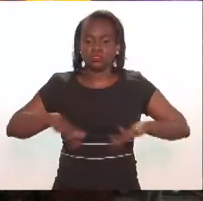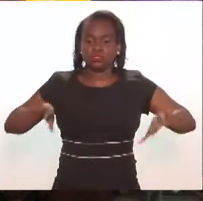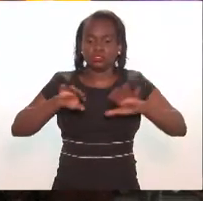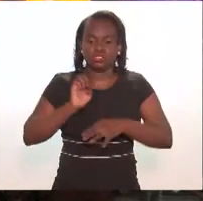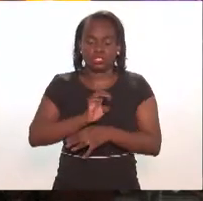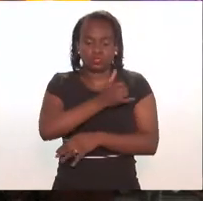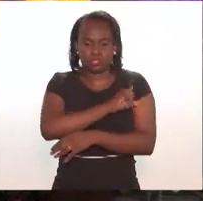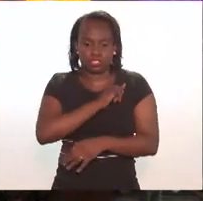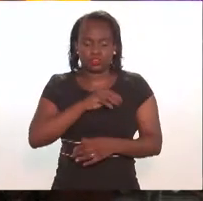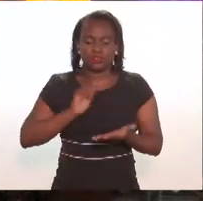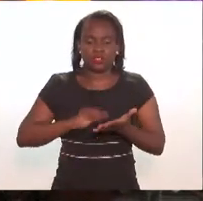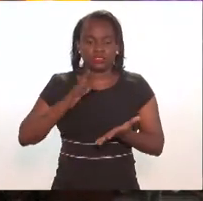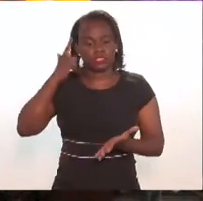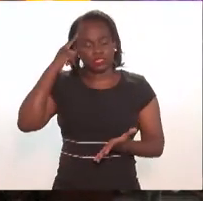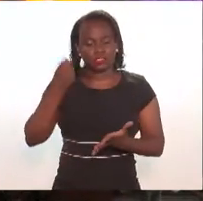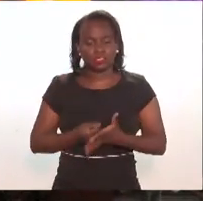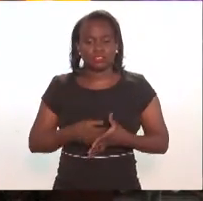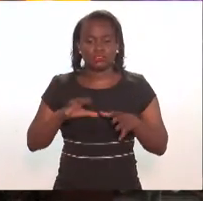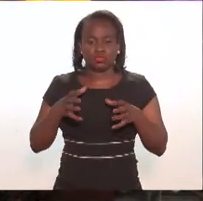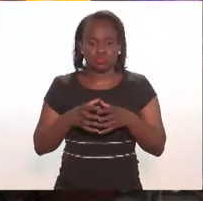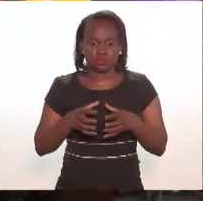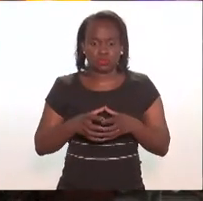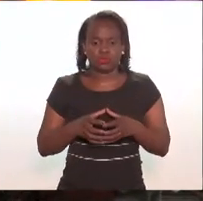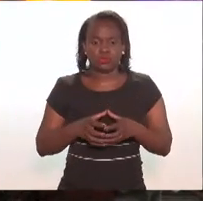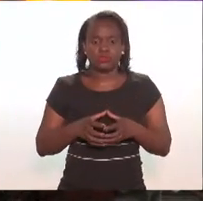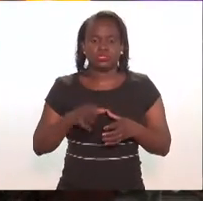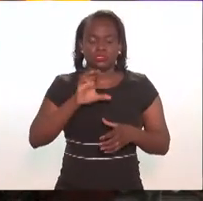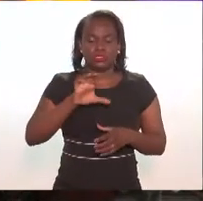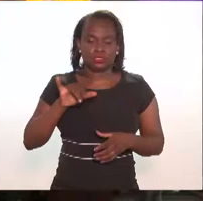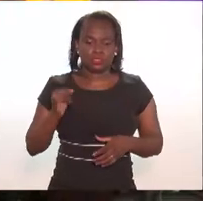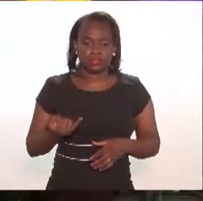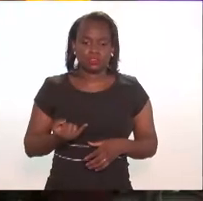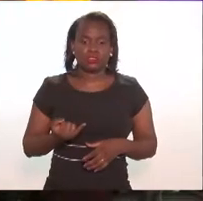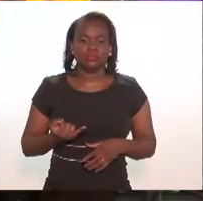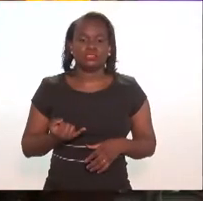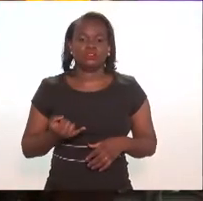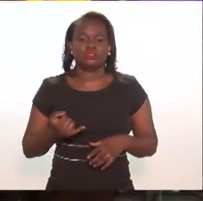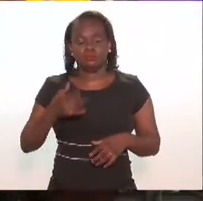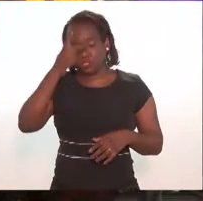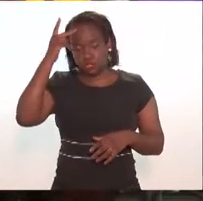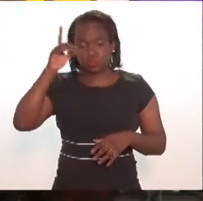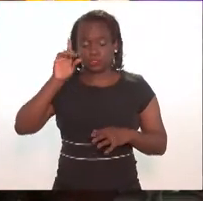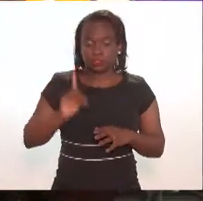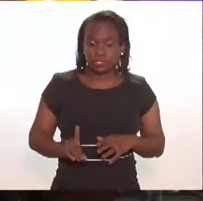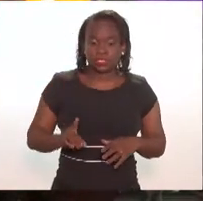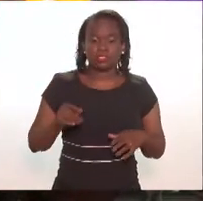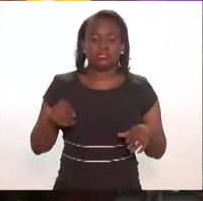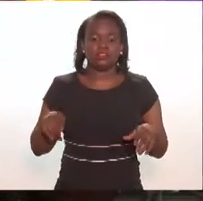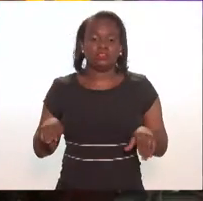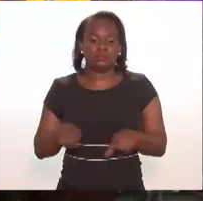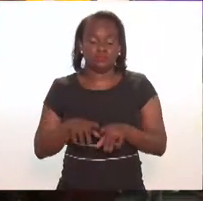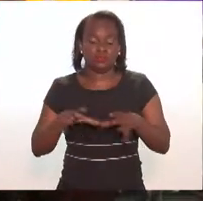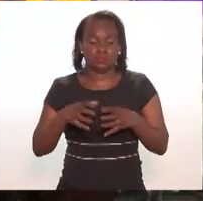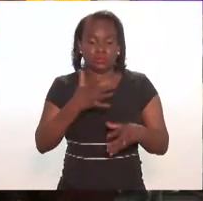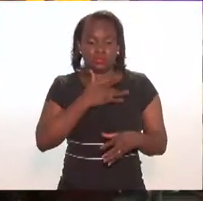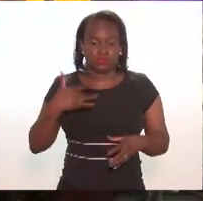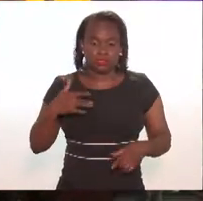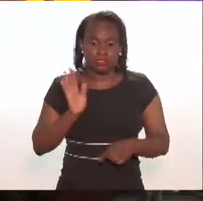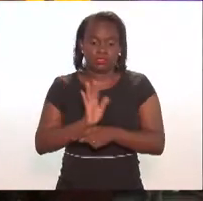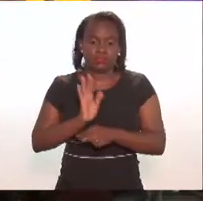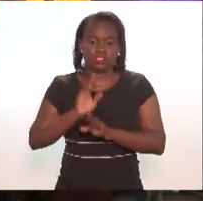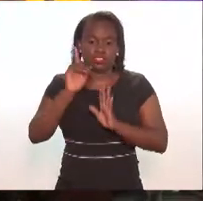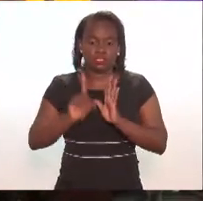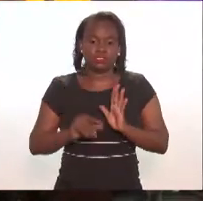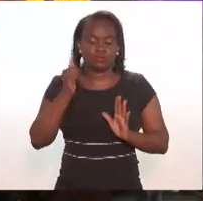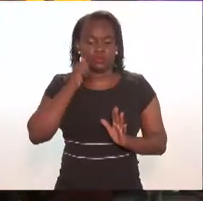Janeiro. Pendendo de pareceres das comissões de Constituição e Justiça, da Pessoa com Deficiência, da Comissão de Saúde, Defesa dos Direitos da